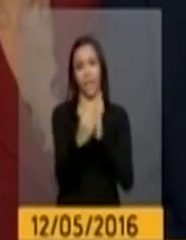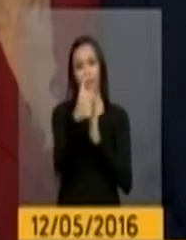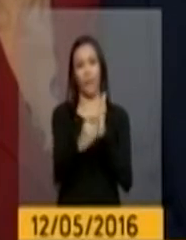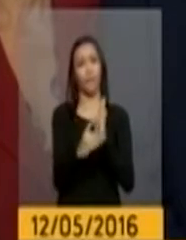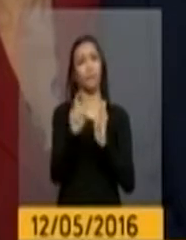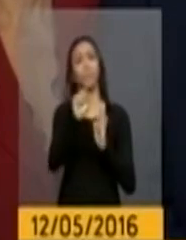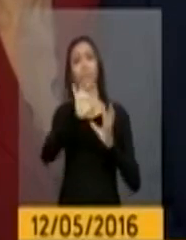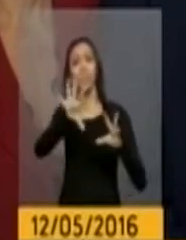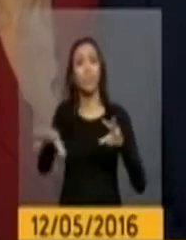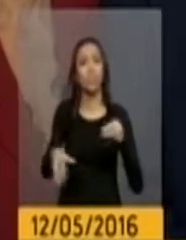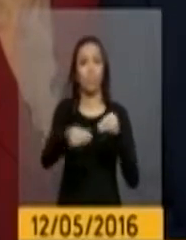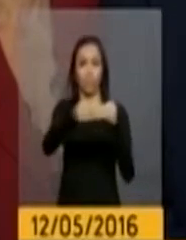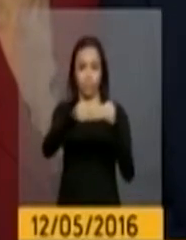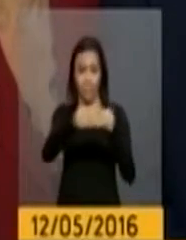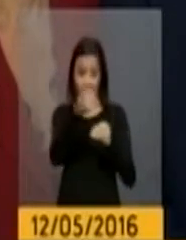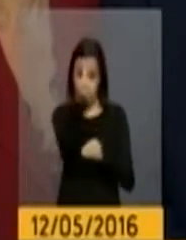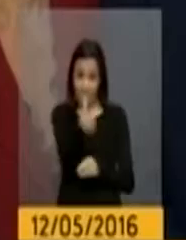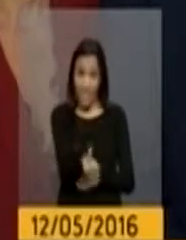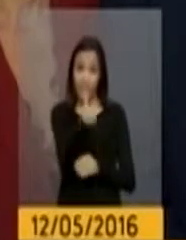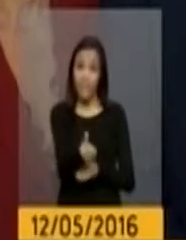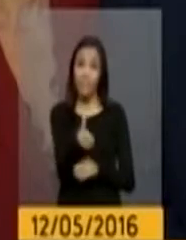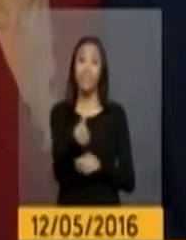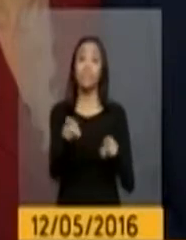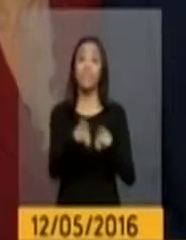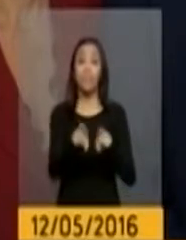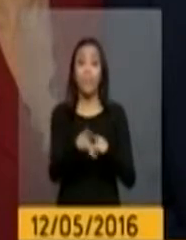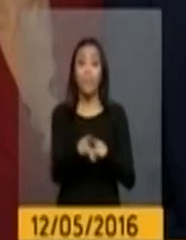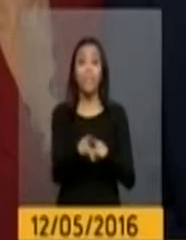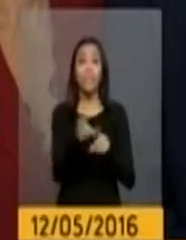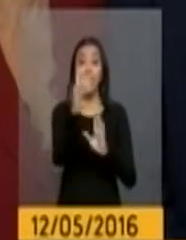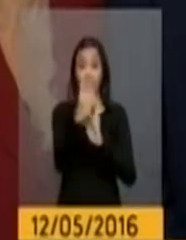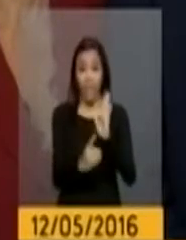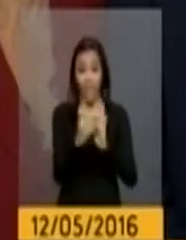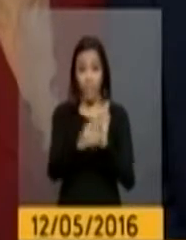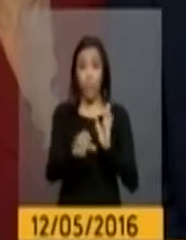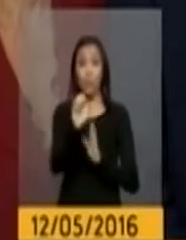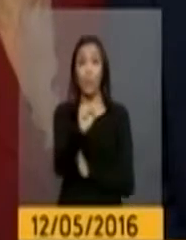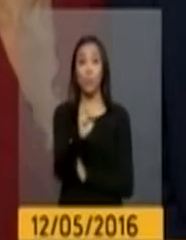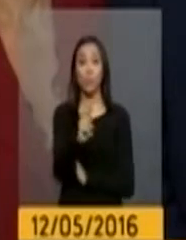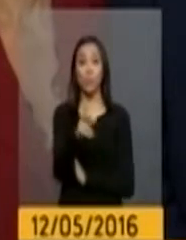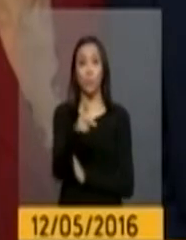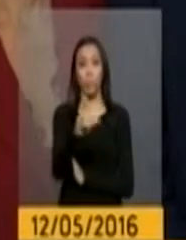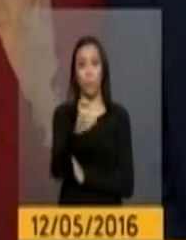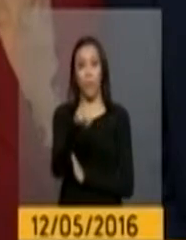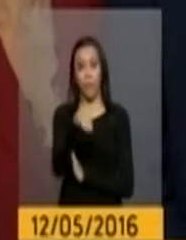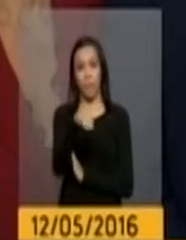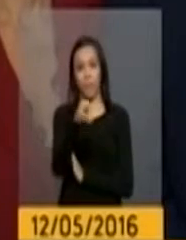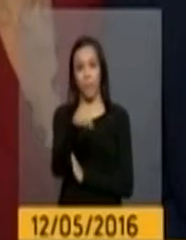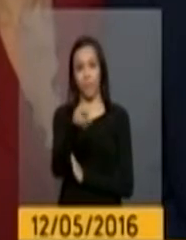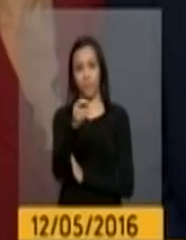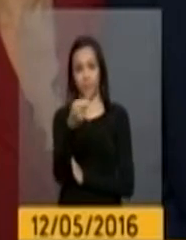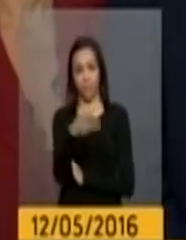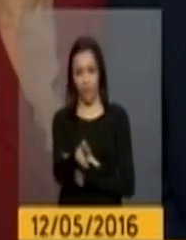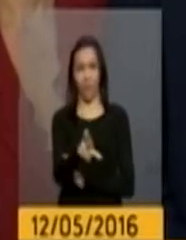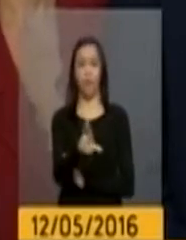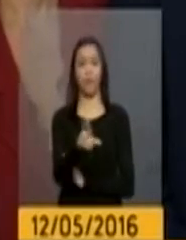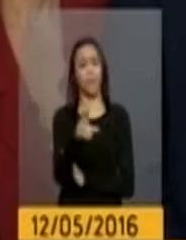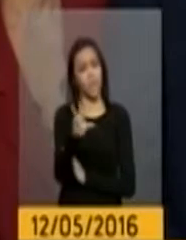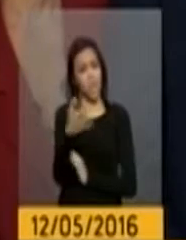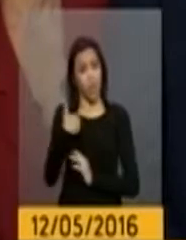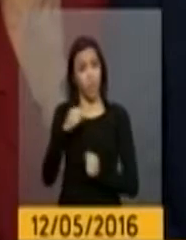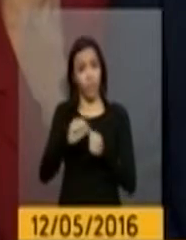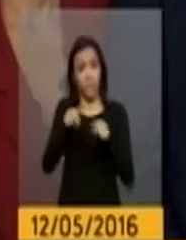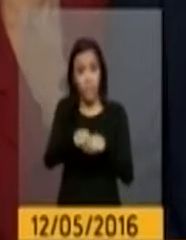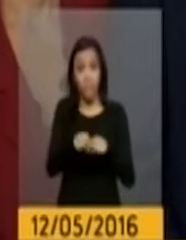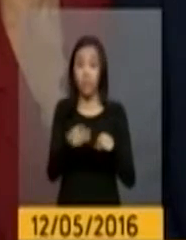suplementação, 6 decretos de crédito suplementar, e ao fazê-lo, ter cometido crime contra